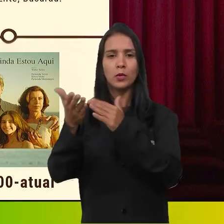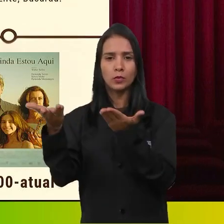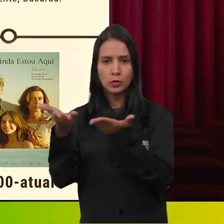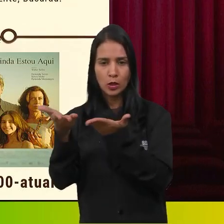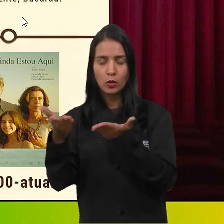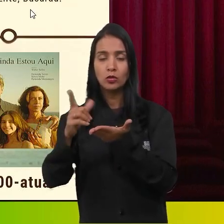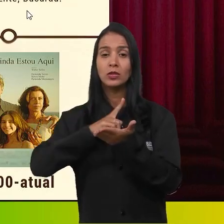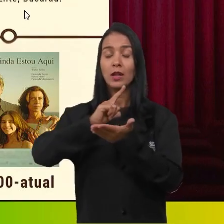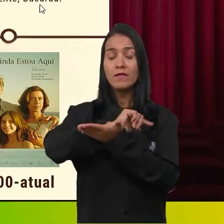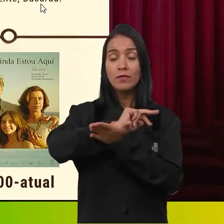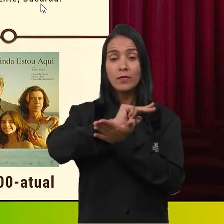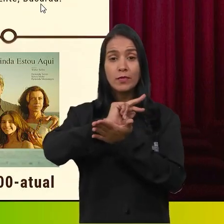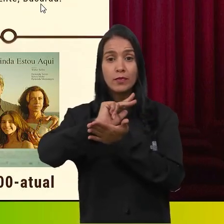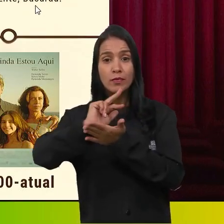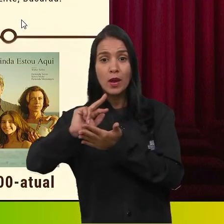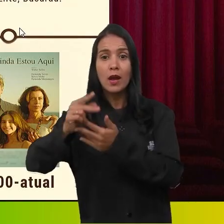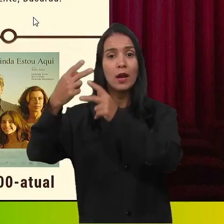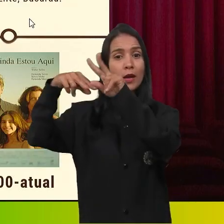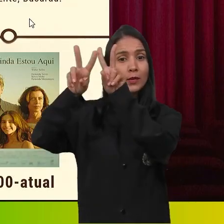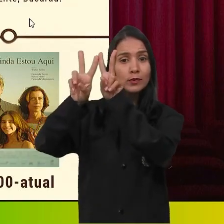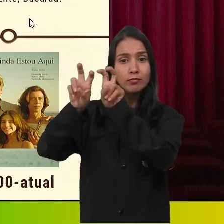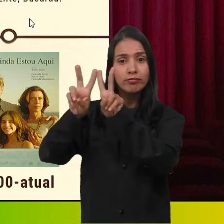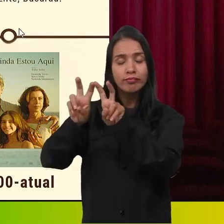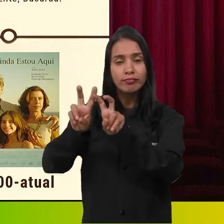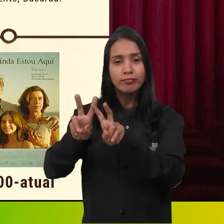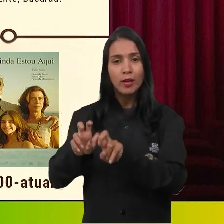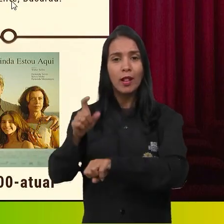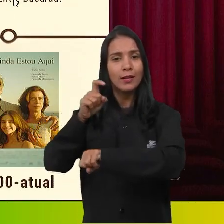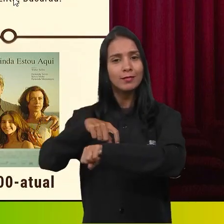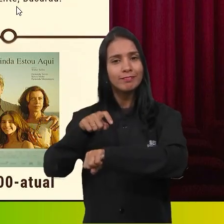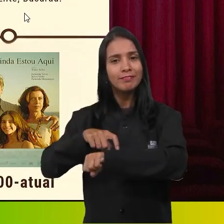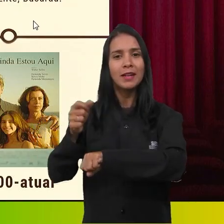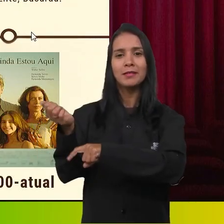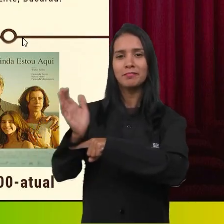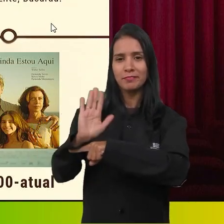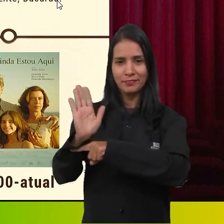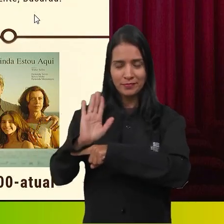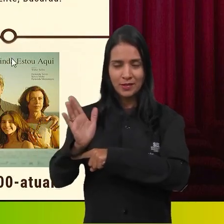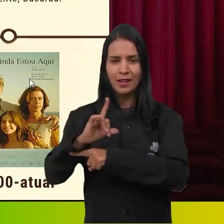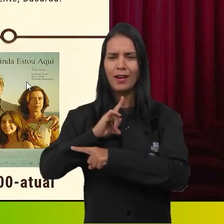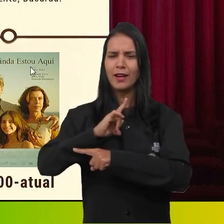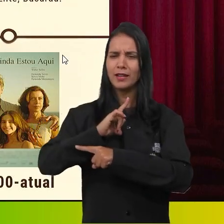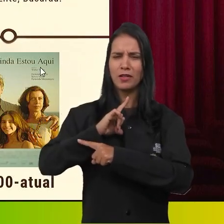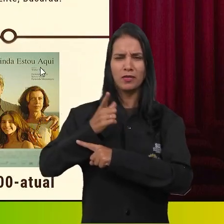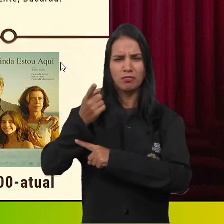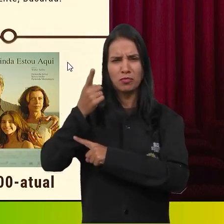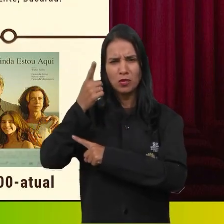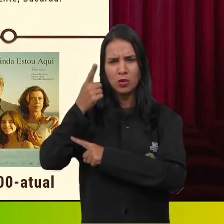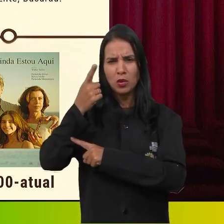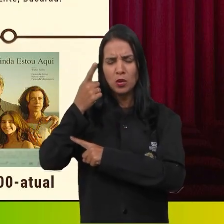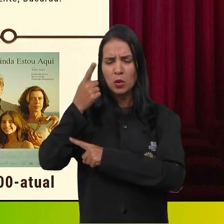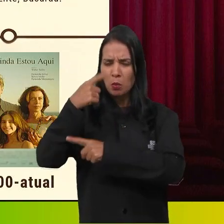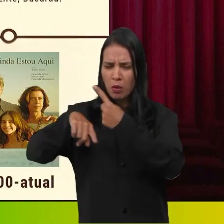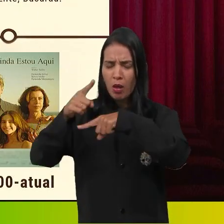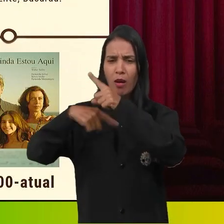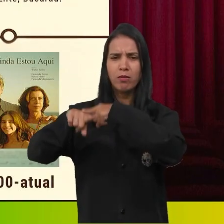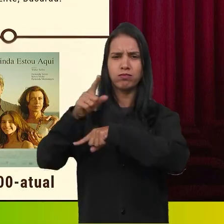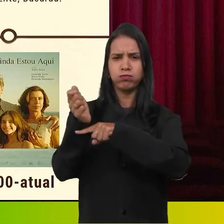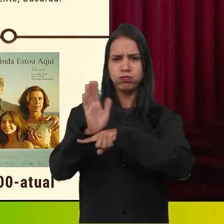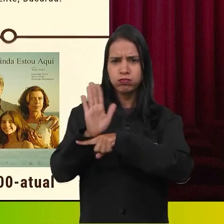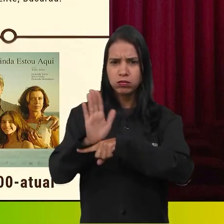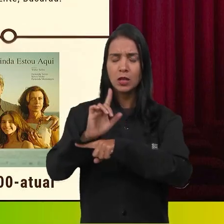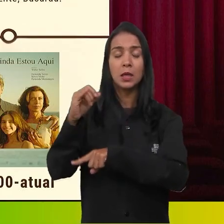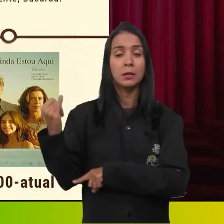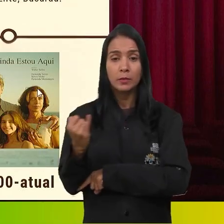uma diversidade de temática nas produções, e a gente teve sucessos internacionais como Cidade de